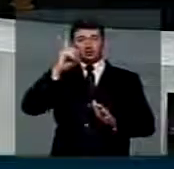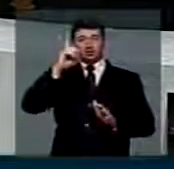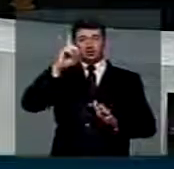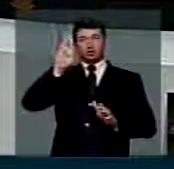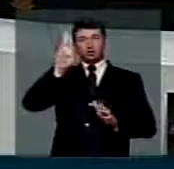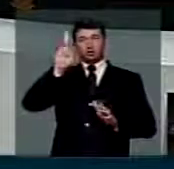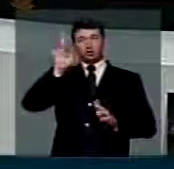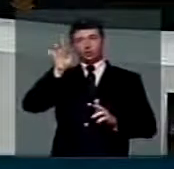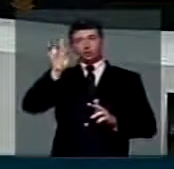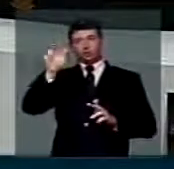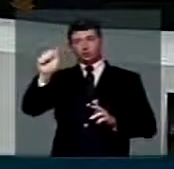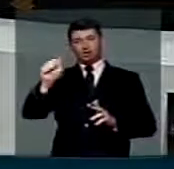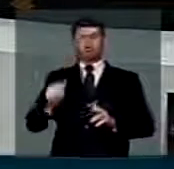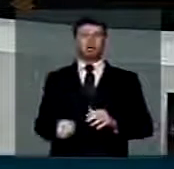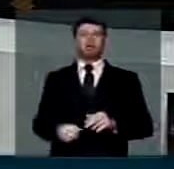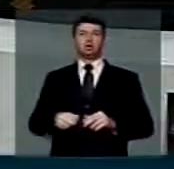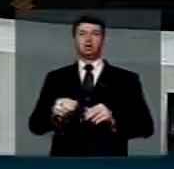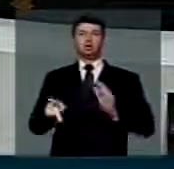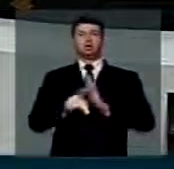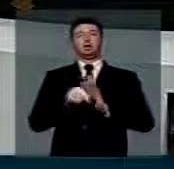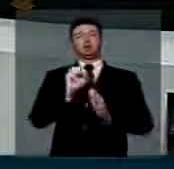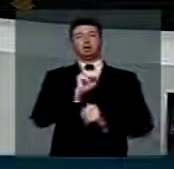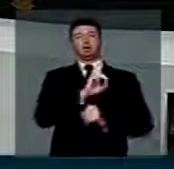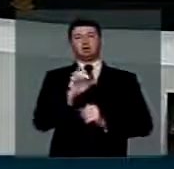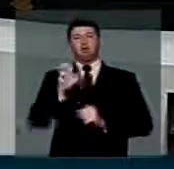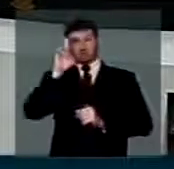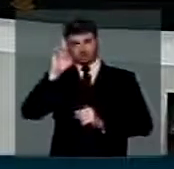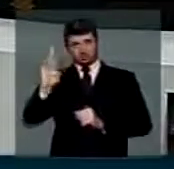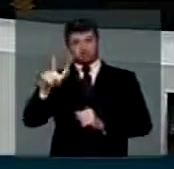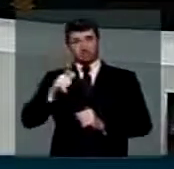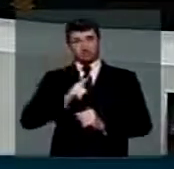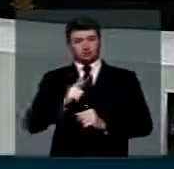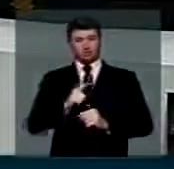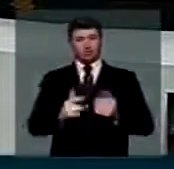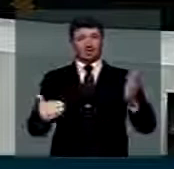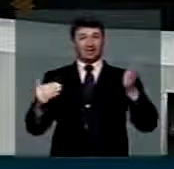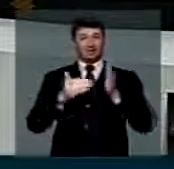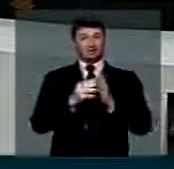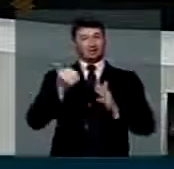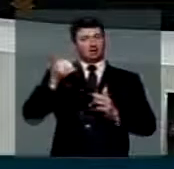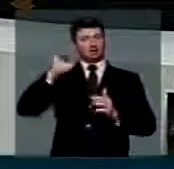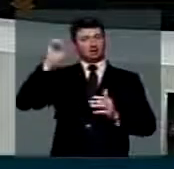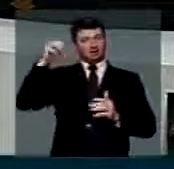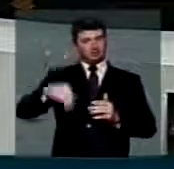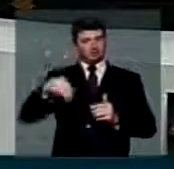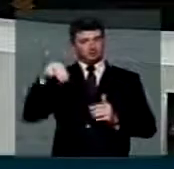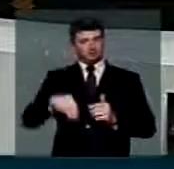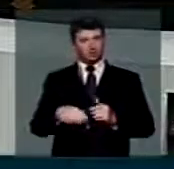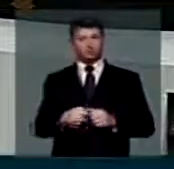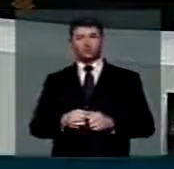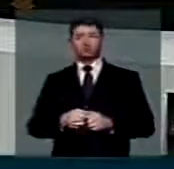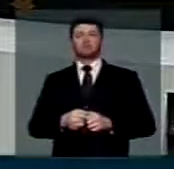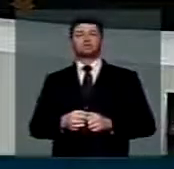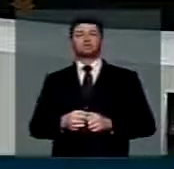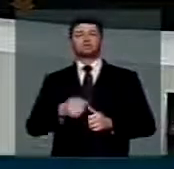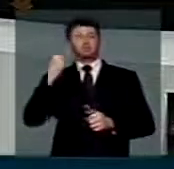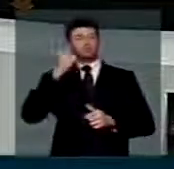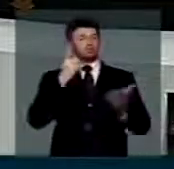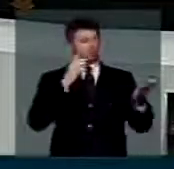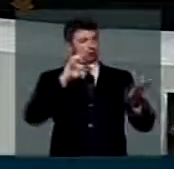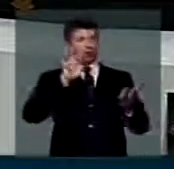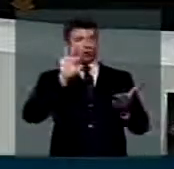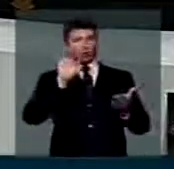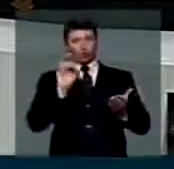Domingos Dutra, do Solidariedade. Vossa Excelência disporá de até 10 minutos. Senhor presidente, deputado Luiz Couto, peço a